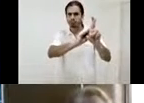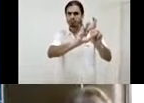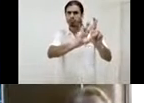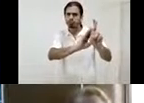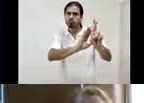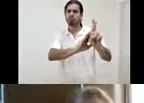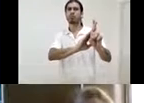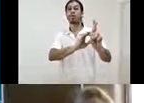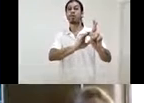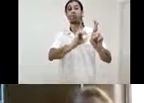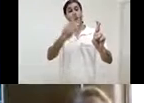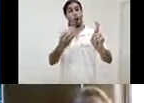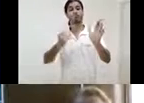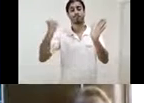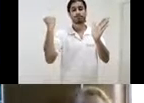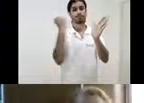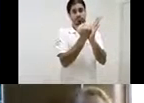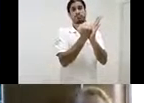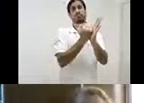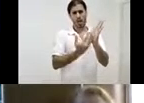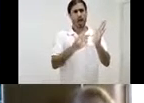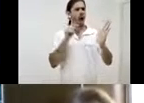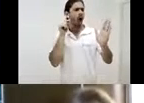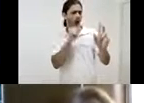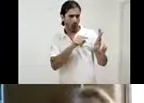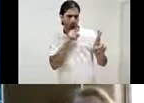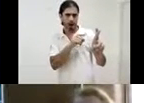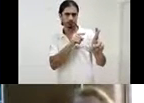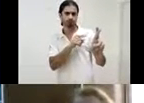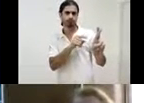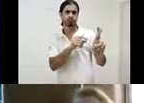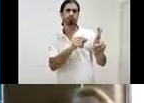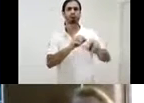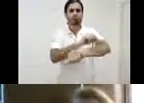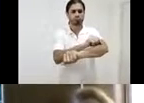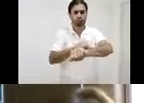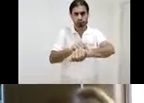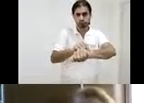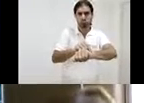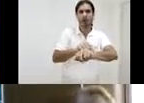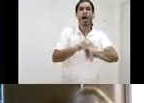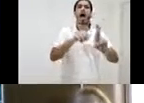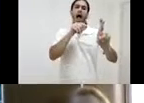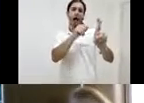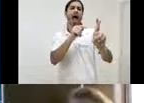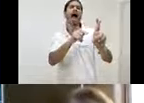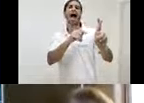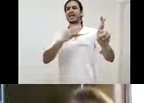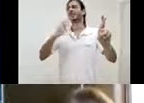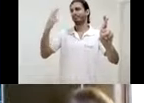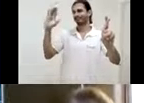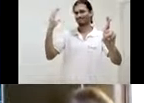demarcado, apresentado ou mensurável era considerado ciência. Aquilo que não era